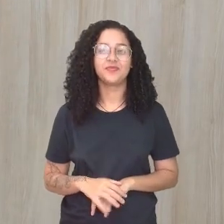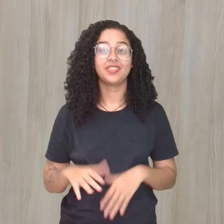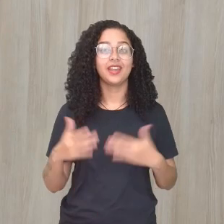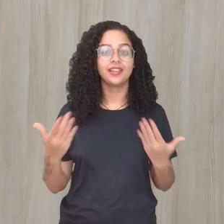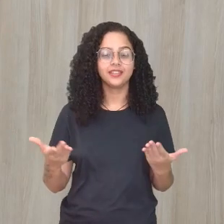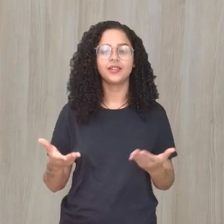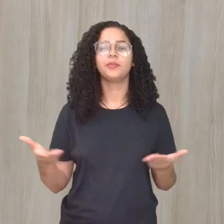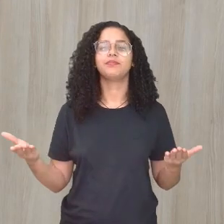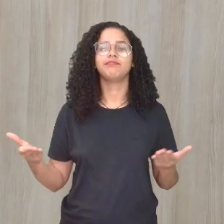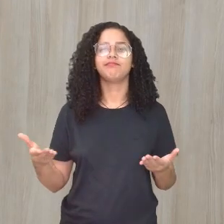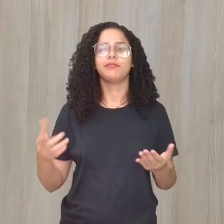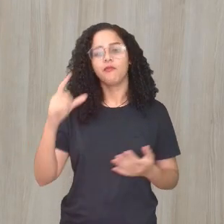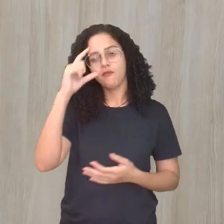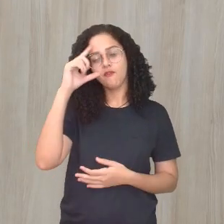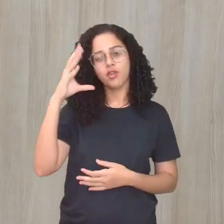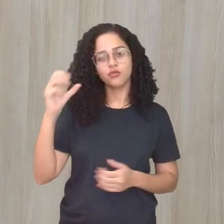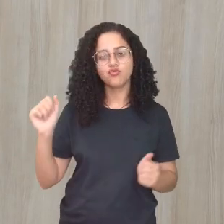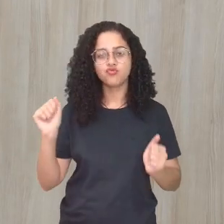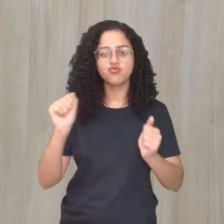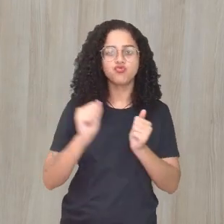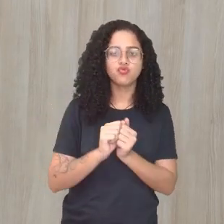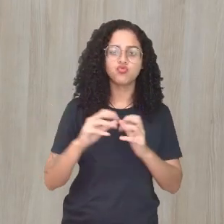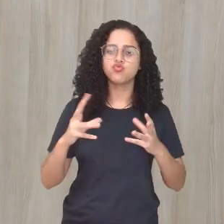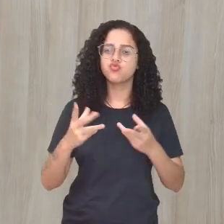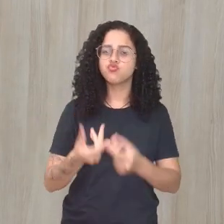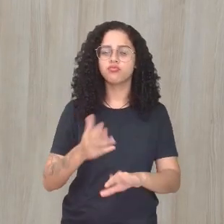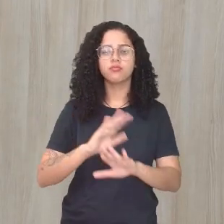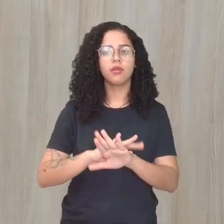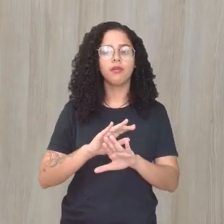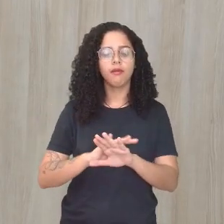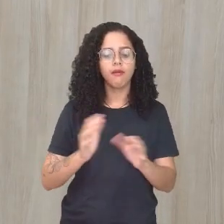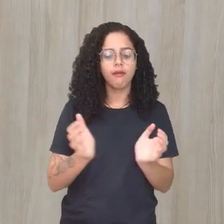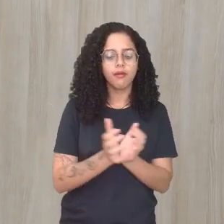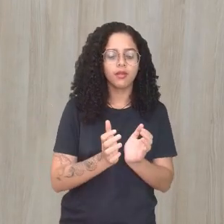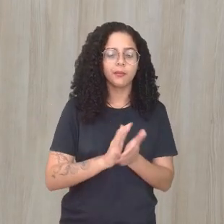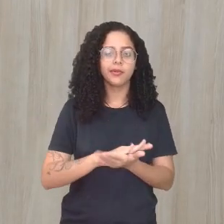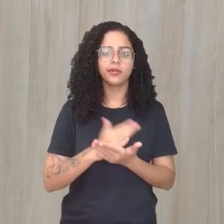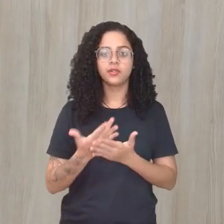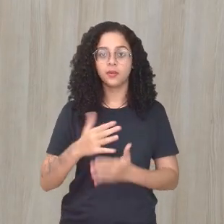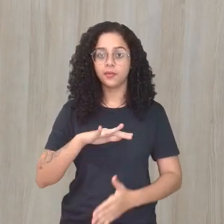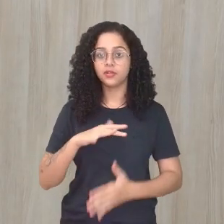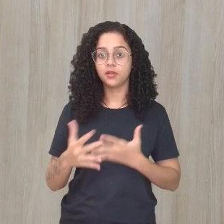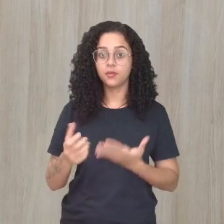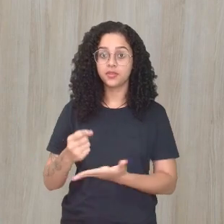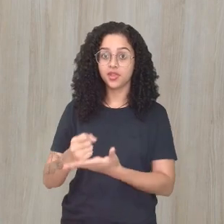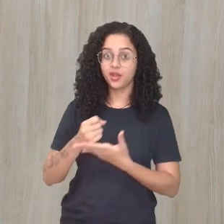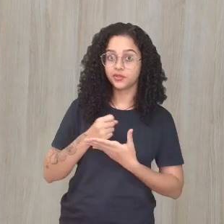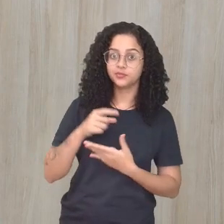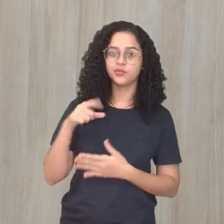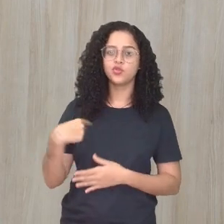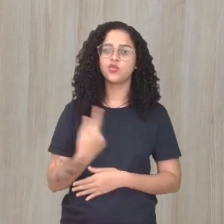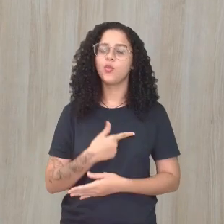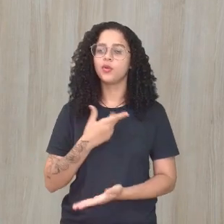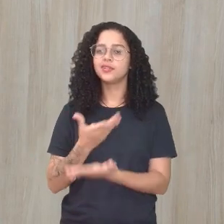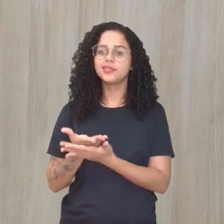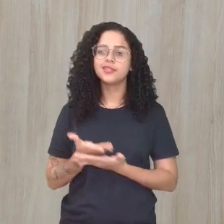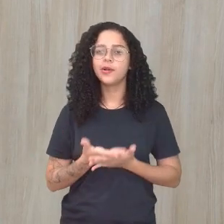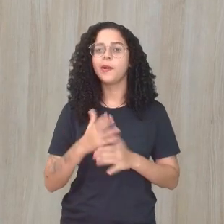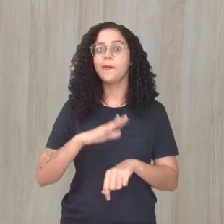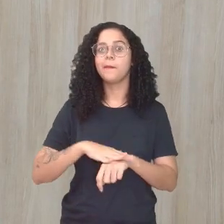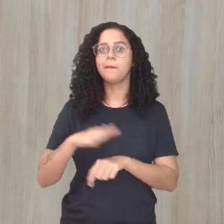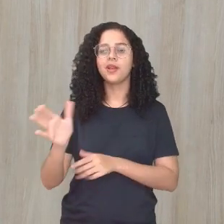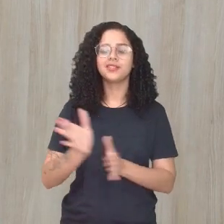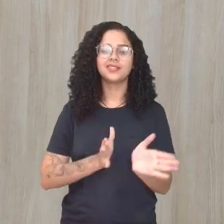Então, nesse sentido, Vitória, junto com toda a equipe de intérprete de Libras, nos ajudam para que nossas aulas se tornem